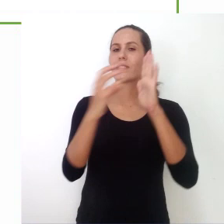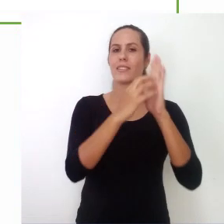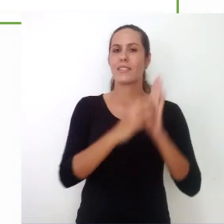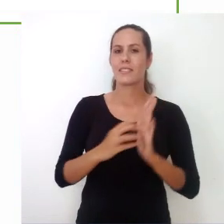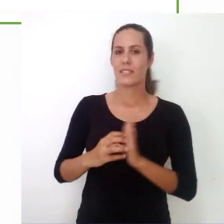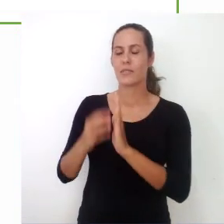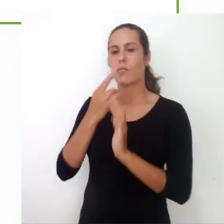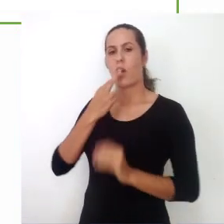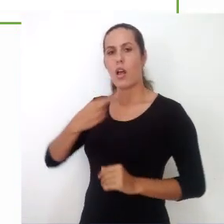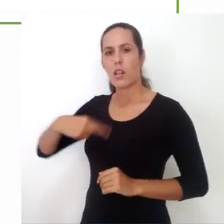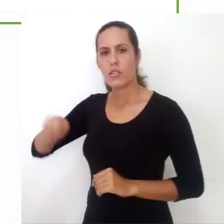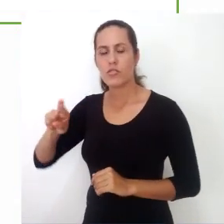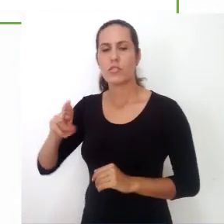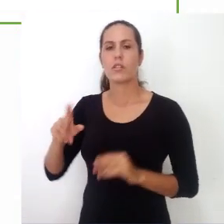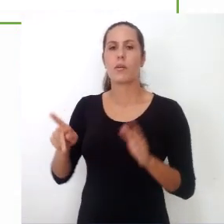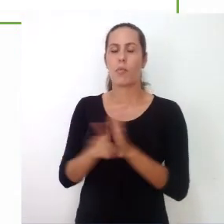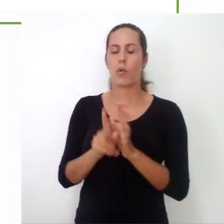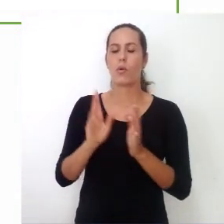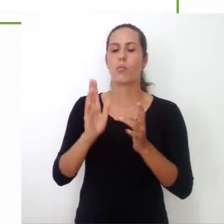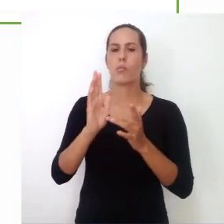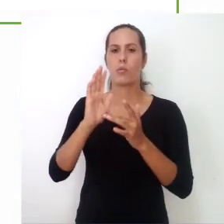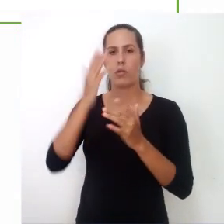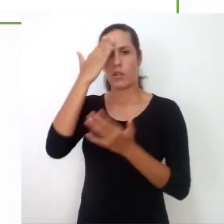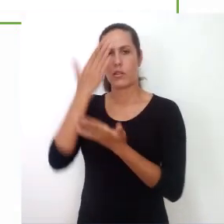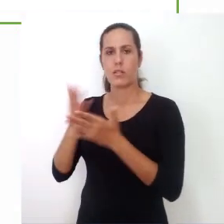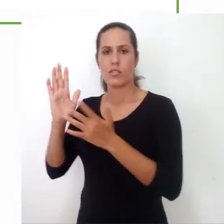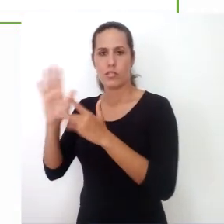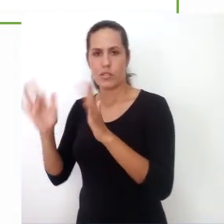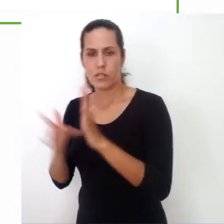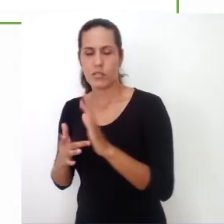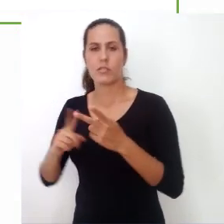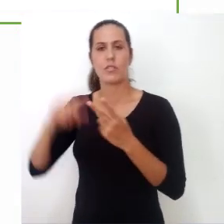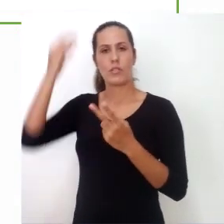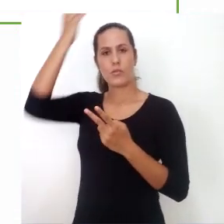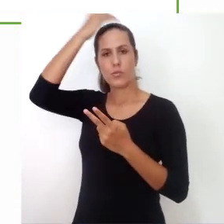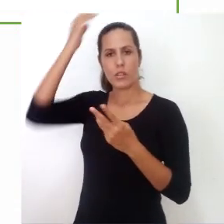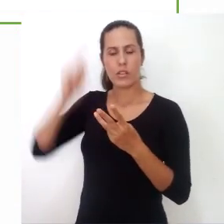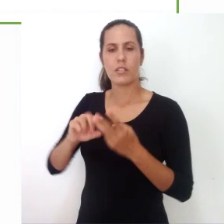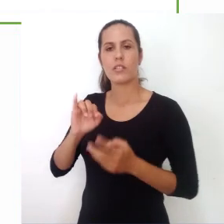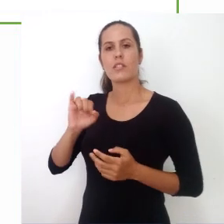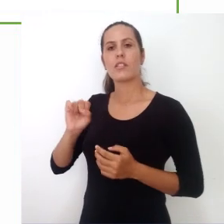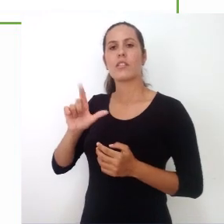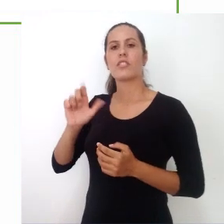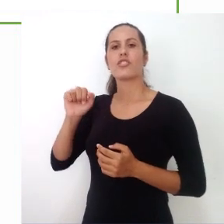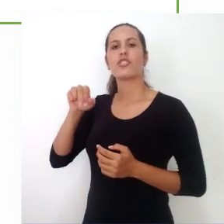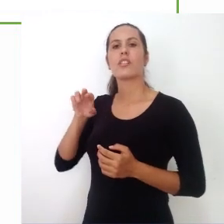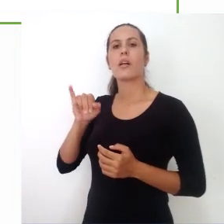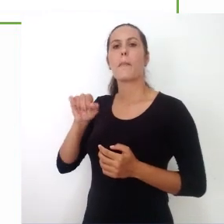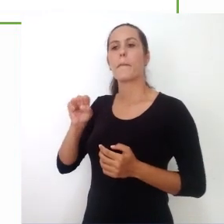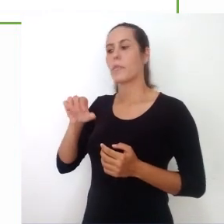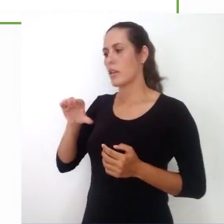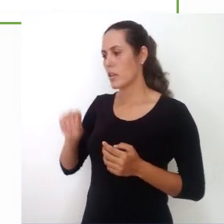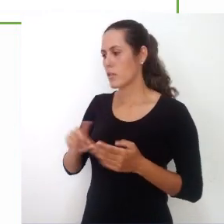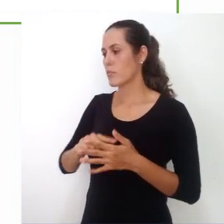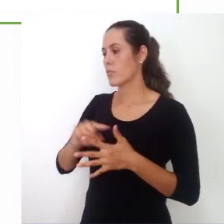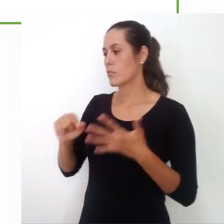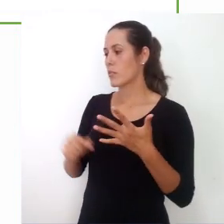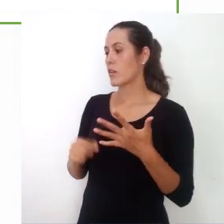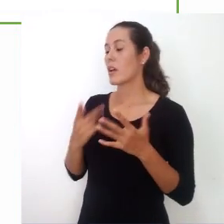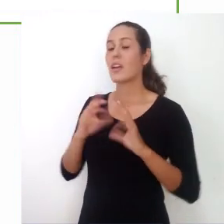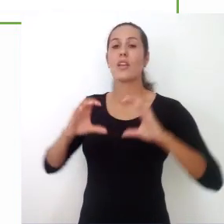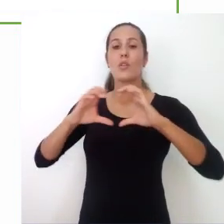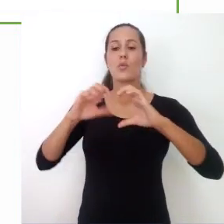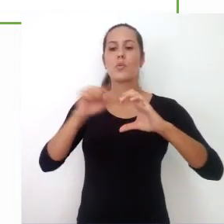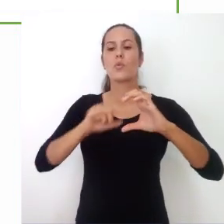várias religiões, cristianismo, judaísmo, islamismo, etc. E no centro nós temos sem